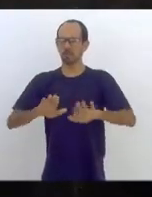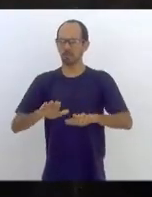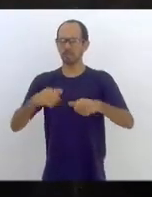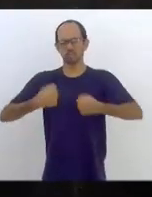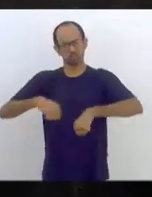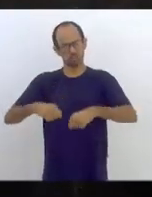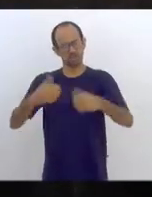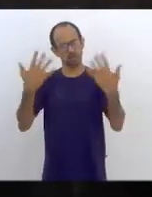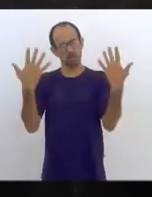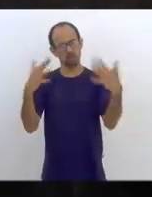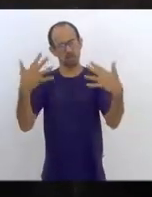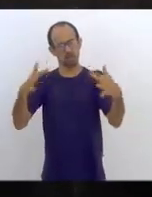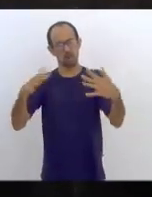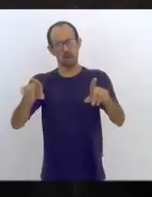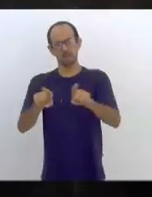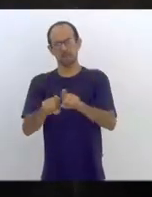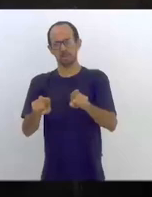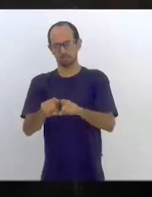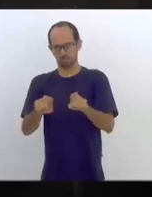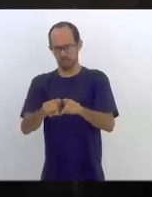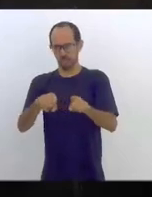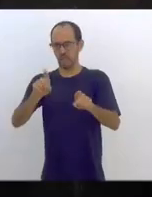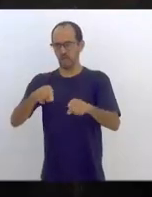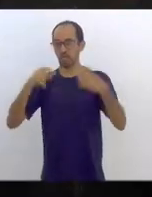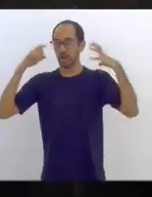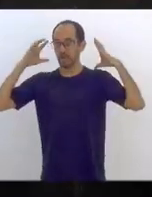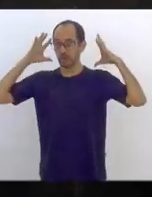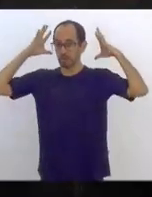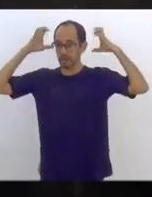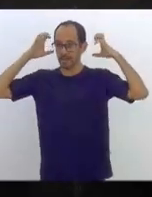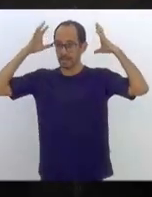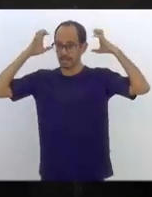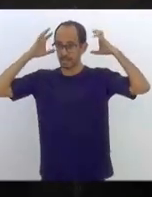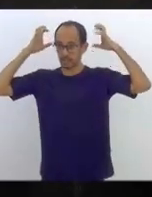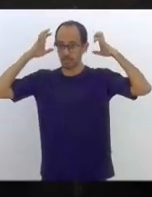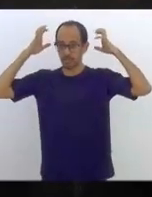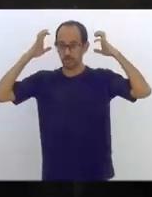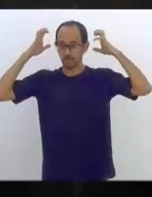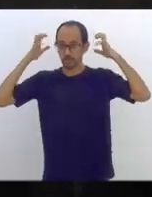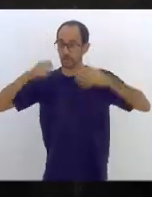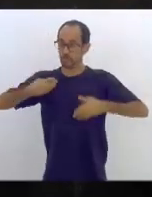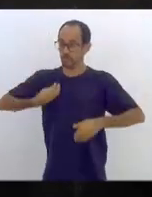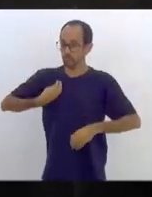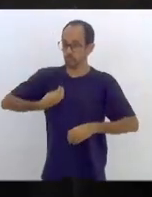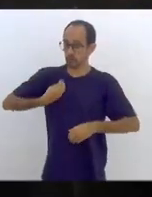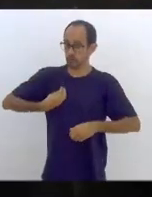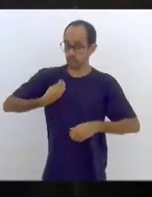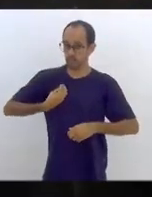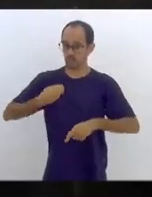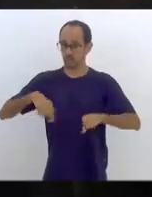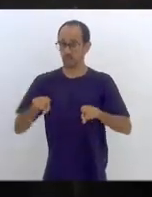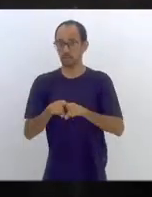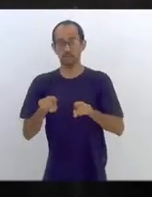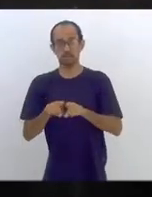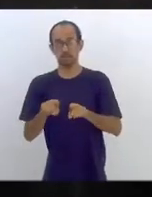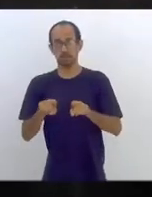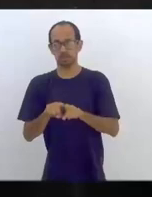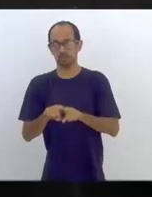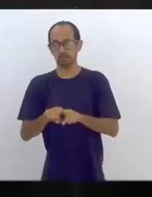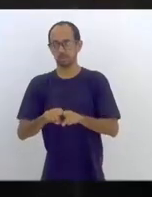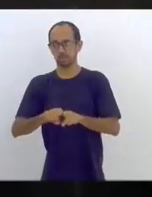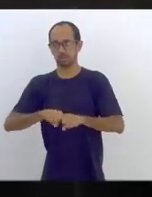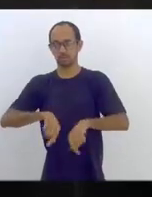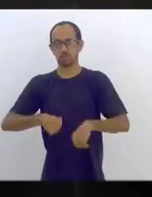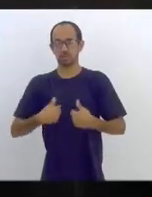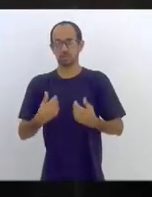comemorar. Comemorar o que foi Marielle Franco em vida, o que ela significou, a luta que ela fez, a figura incrível